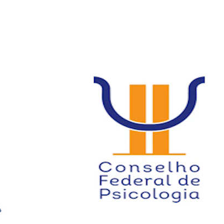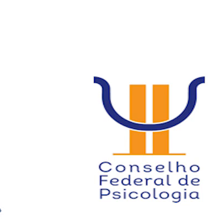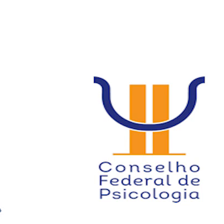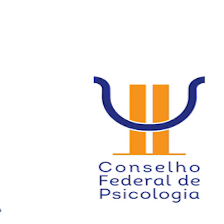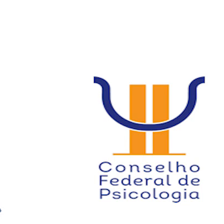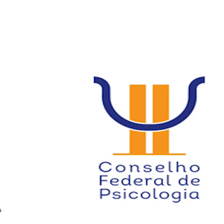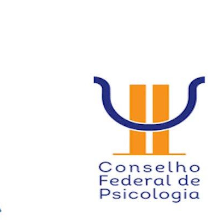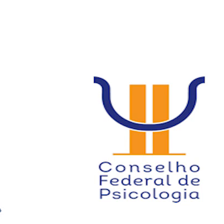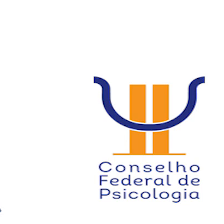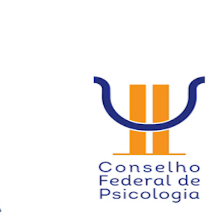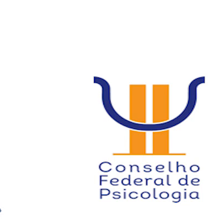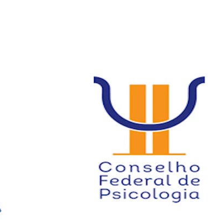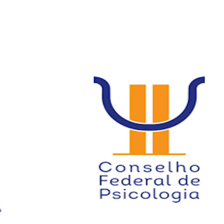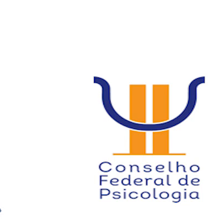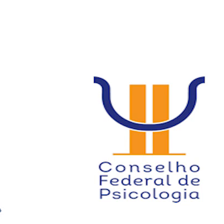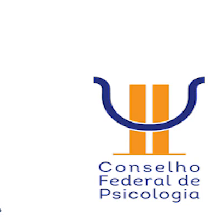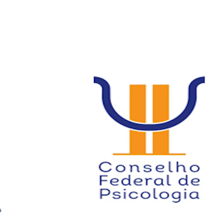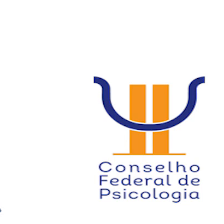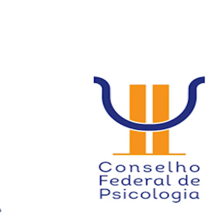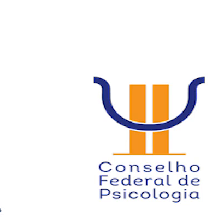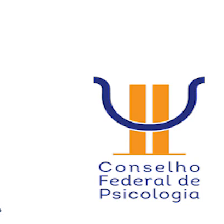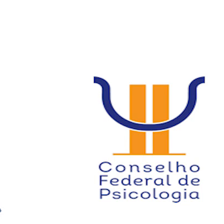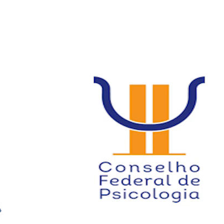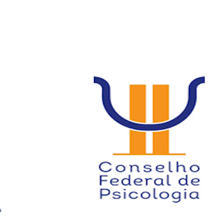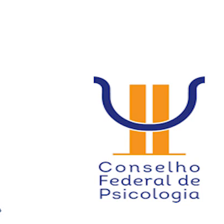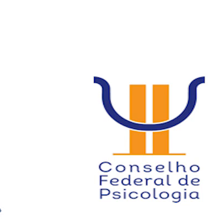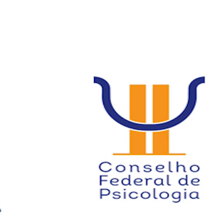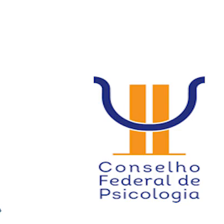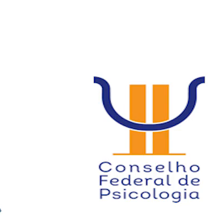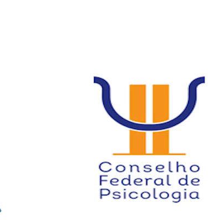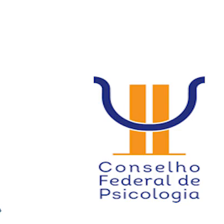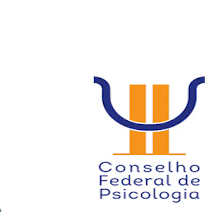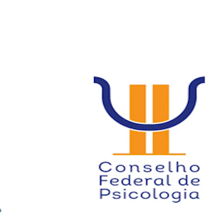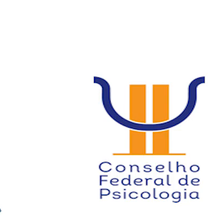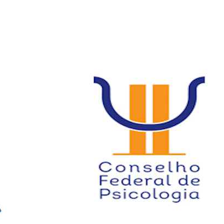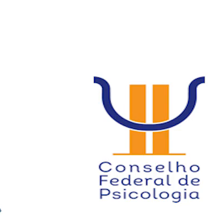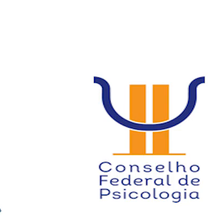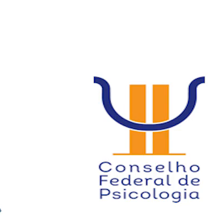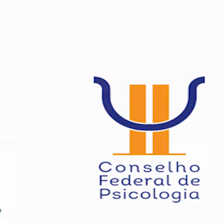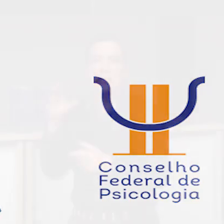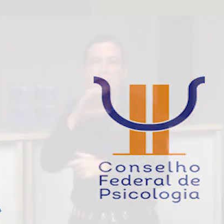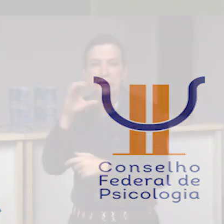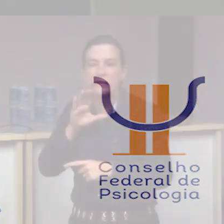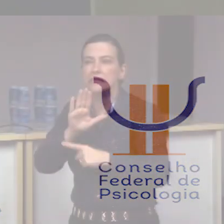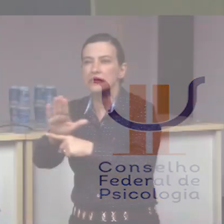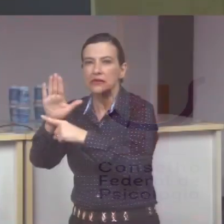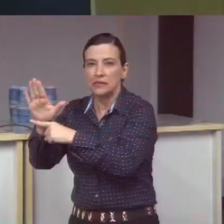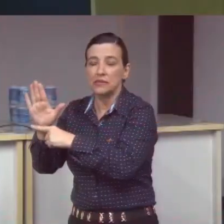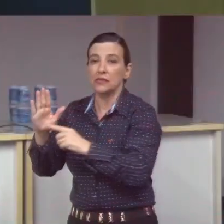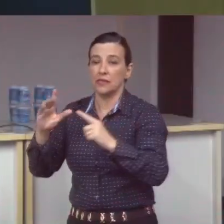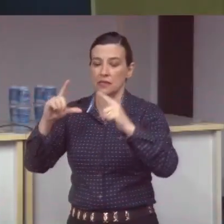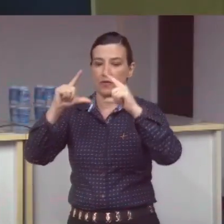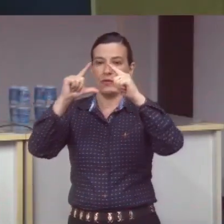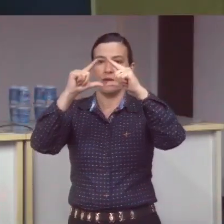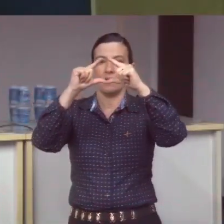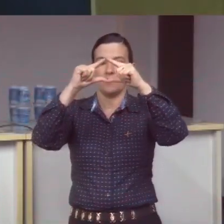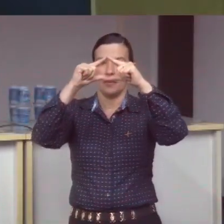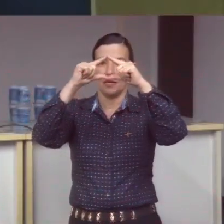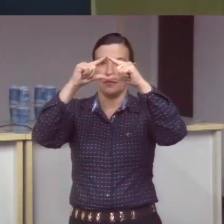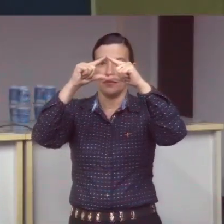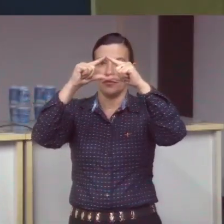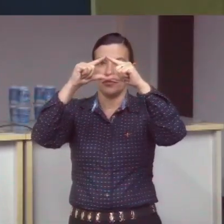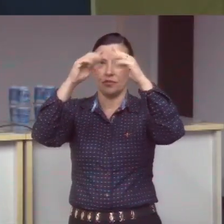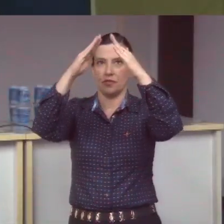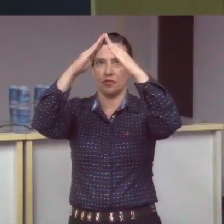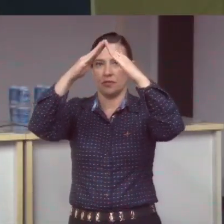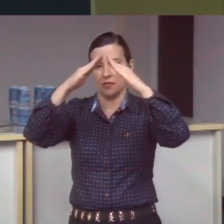e apoio psicossocial, né, em condições de emergência. Então, uma pirâmide para nos dizer o que precisa ser muito,